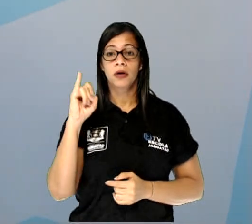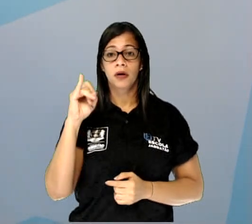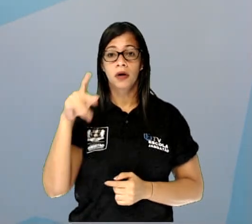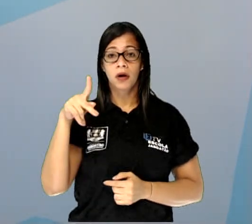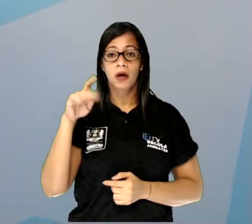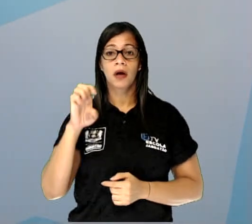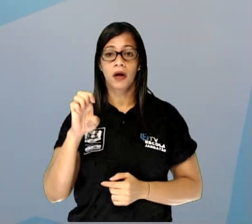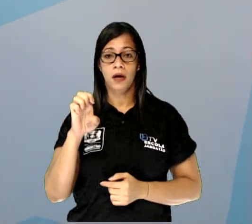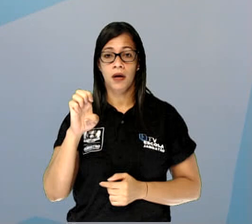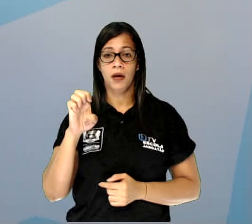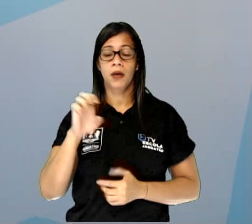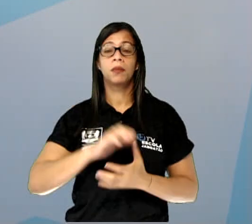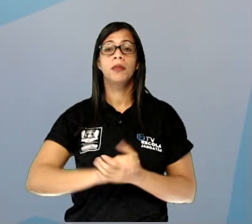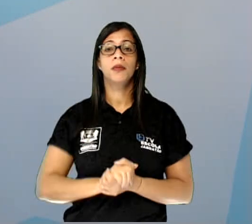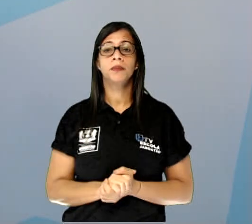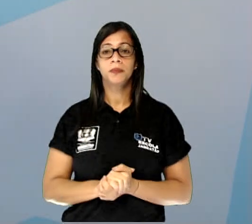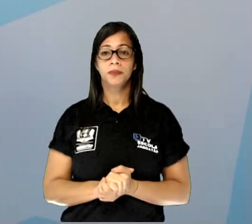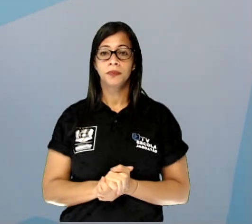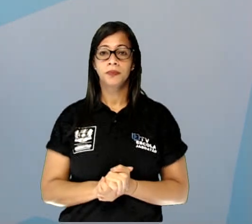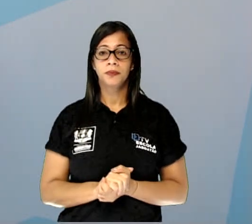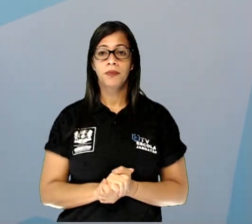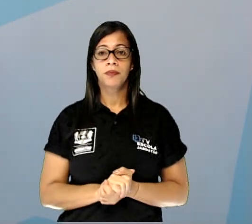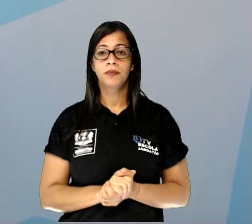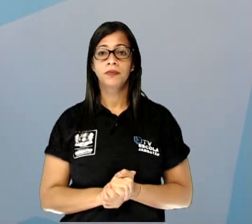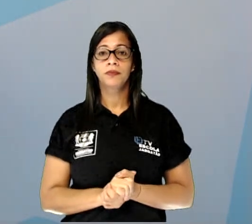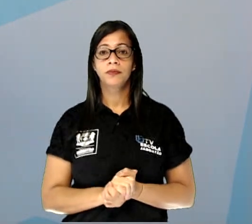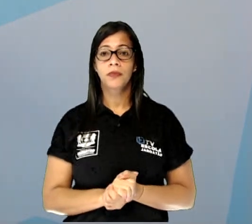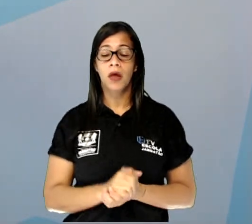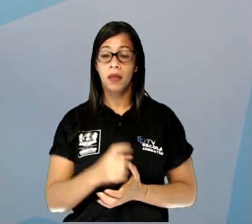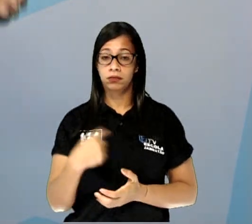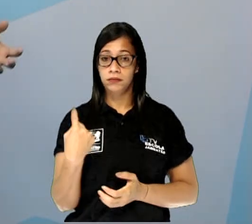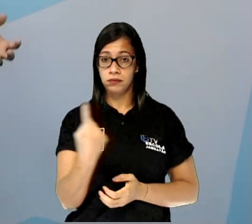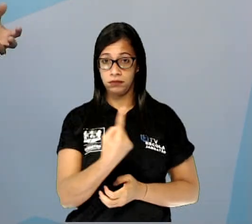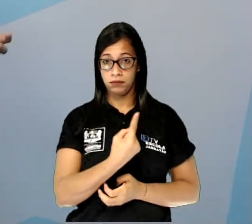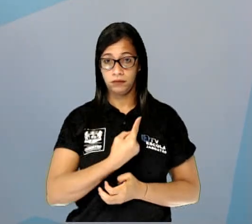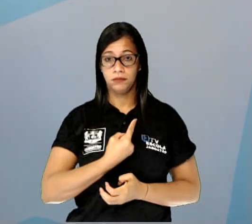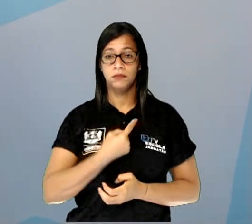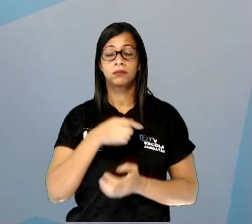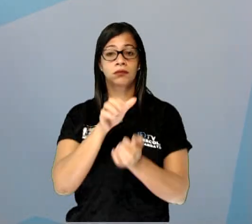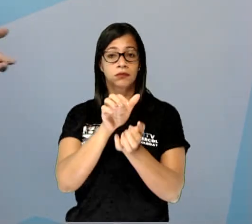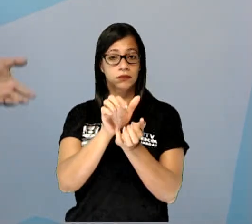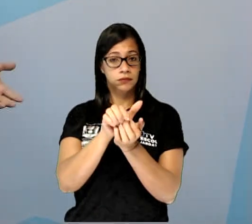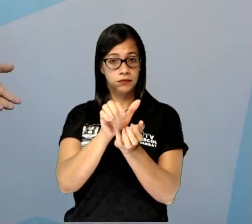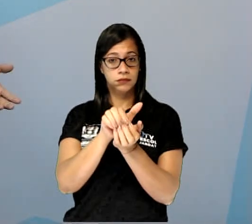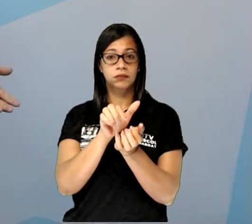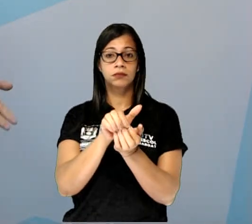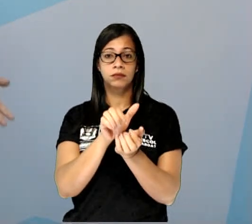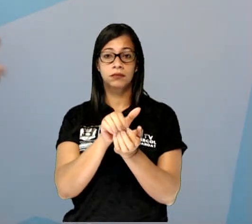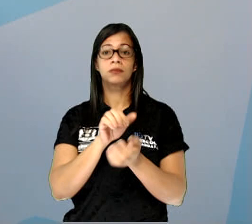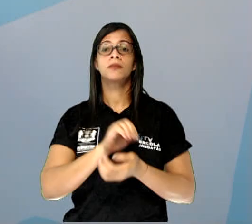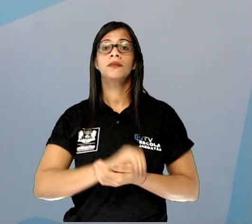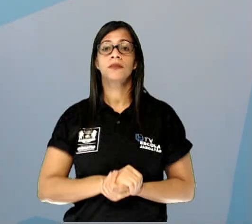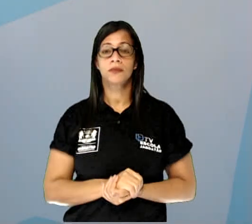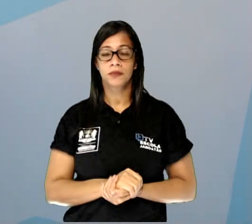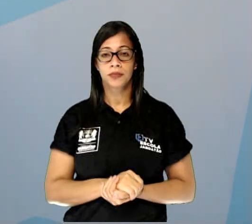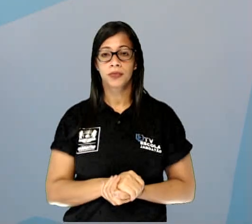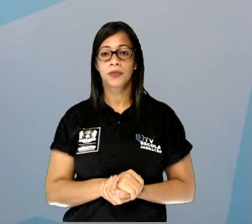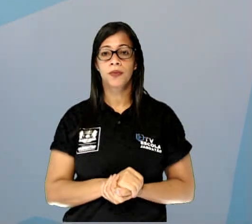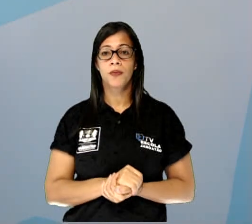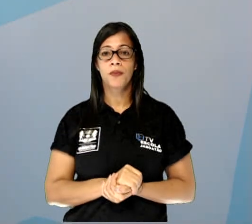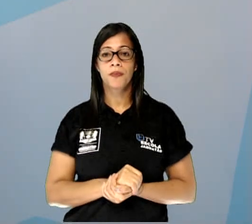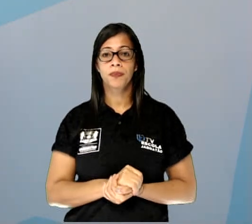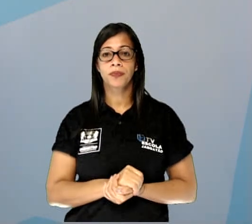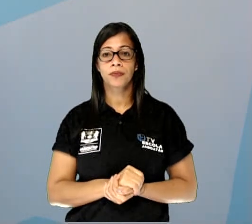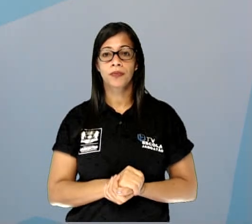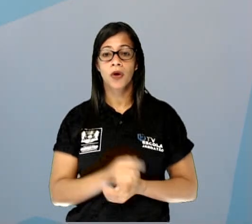Então, como Portugal tinha um rei próprio, a gente começou a ter a mobilização em todo o domínio que era de Portugal para